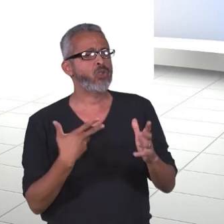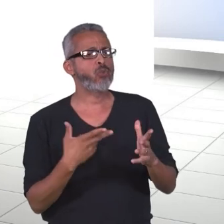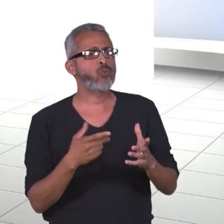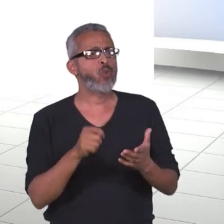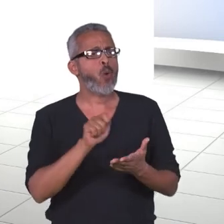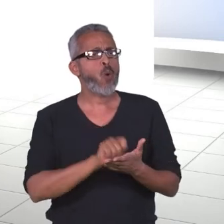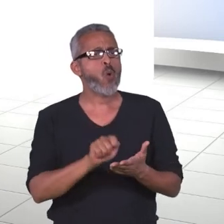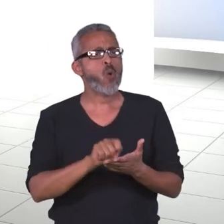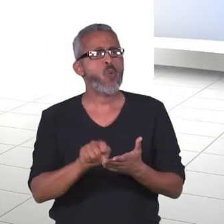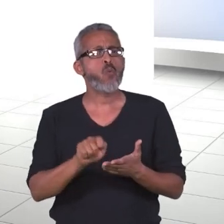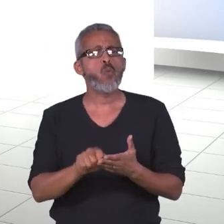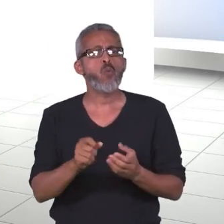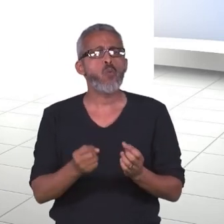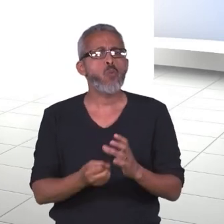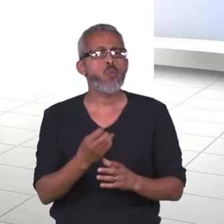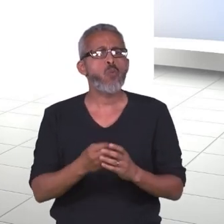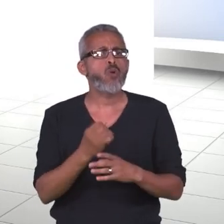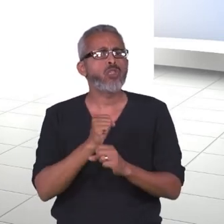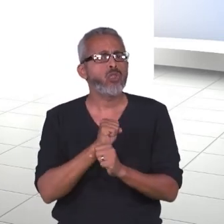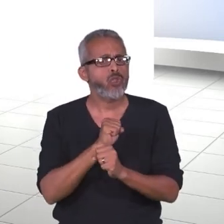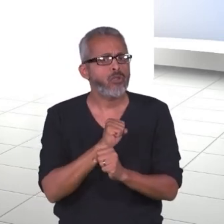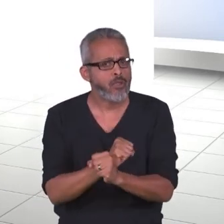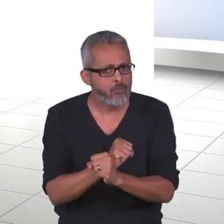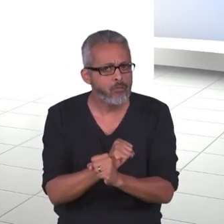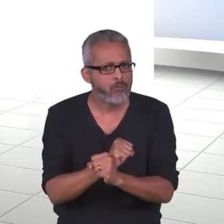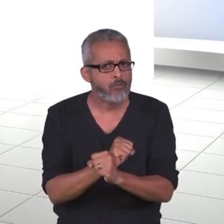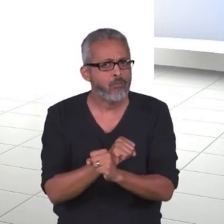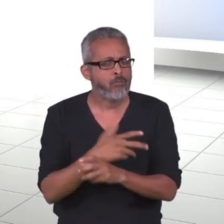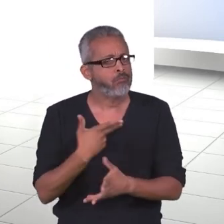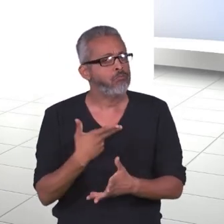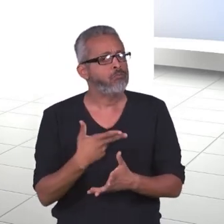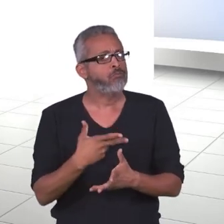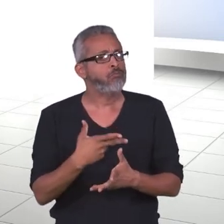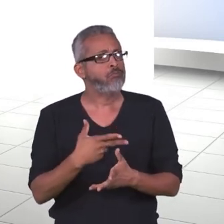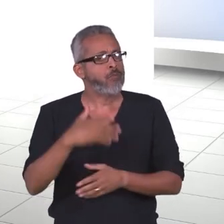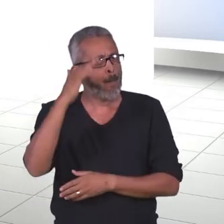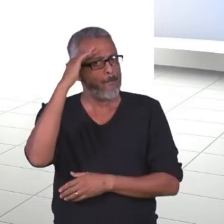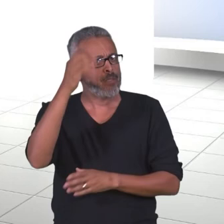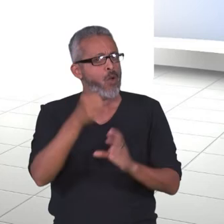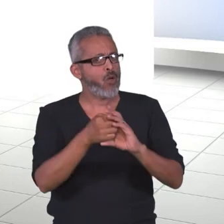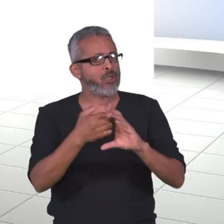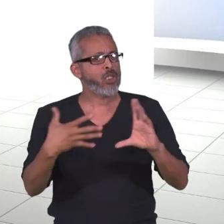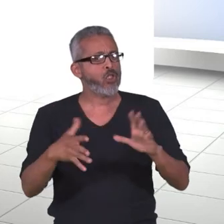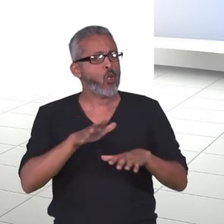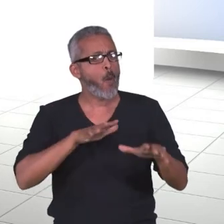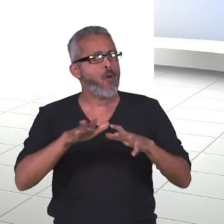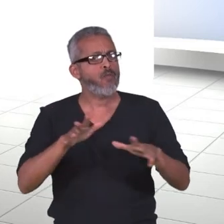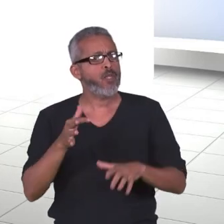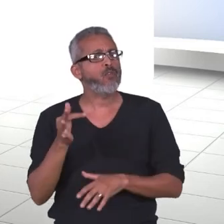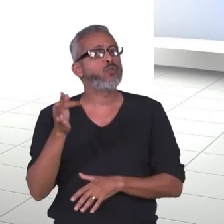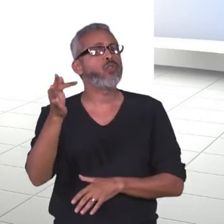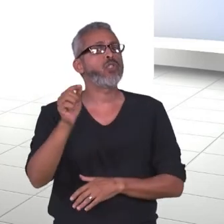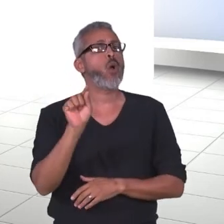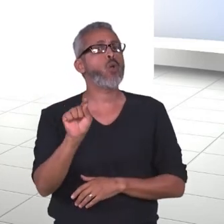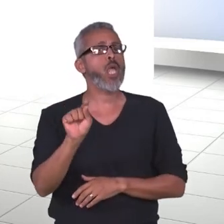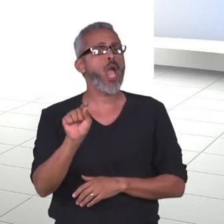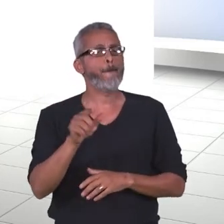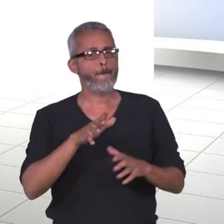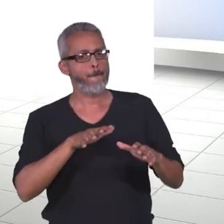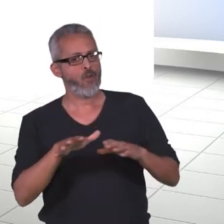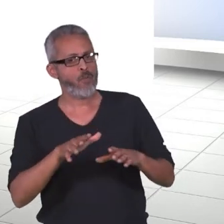tradições? E aí? Está fácil responder? Precisam de uma ajudinha? Então, vamos